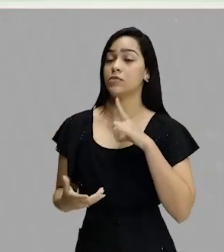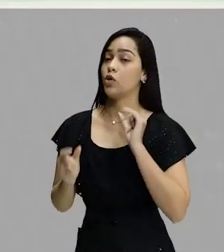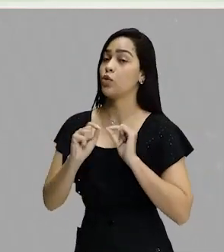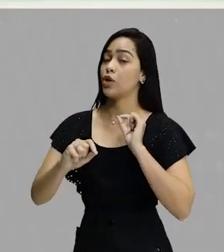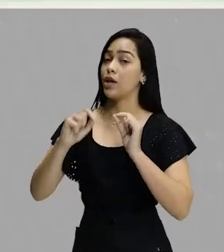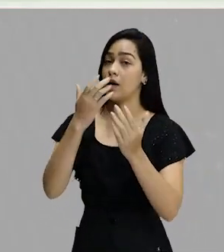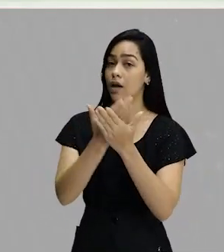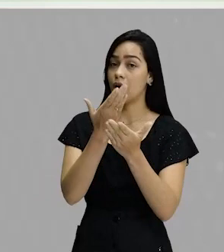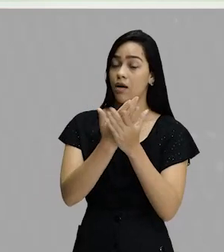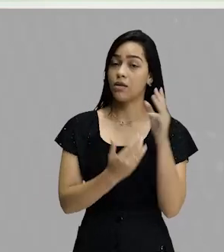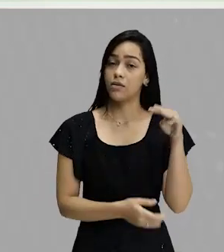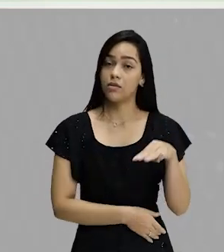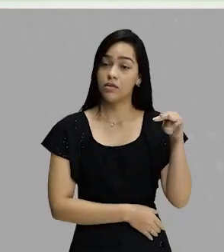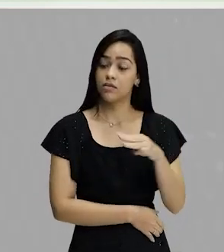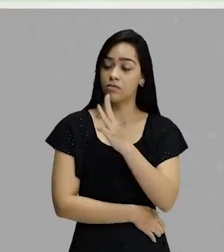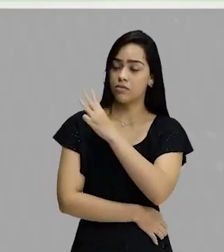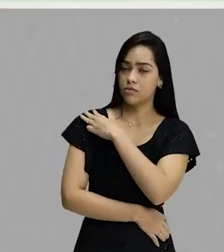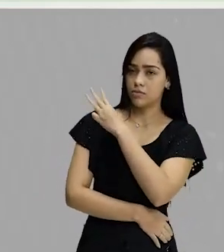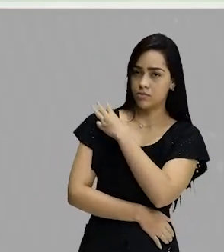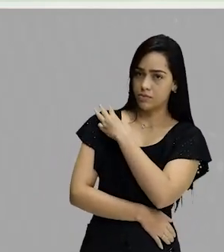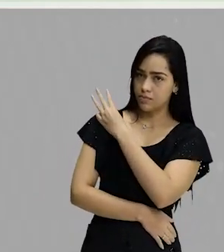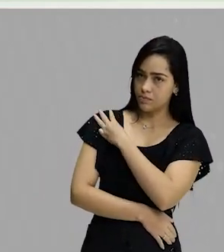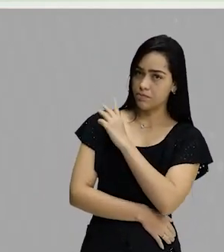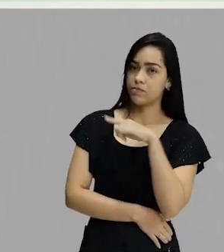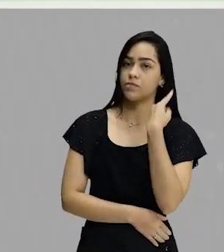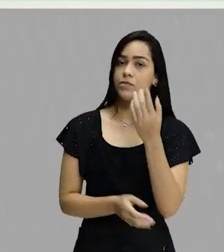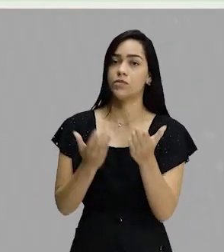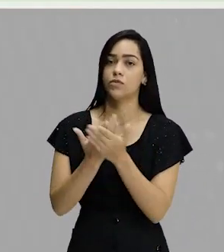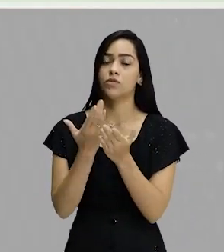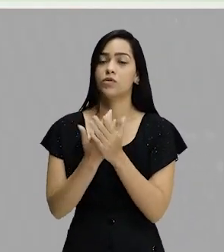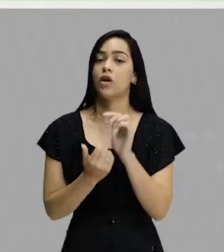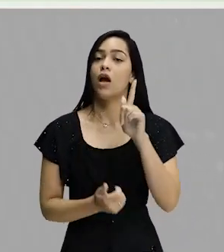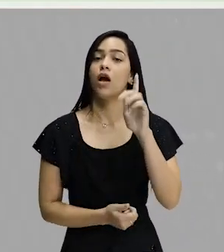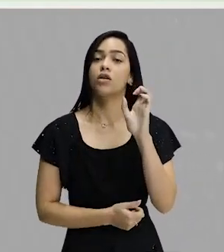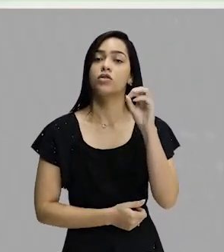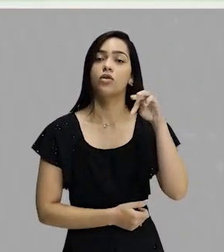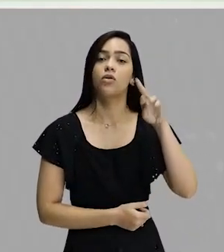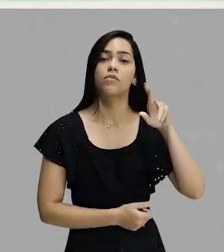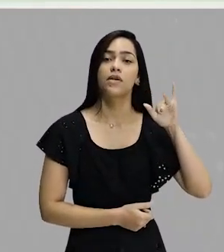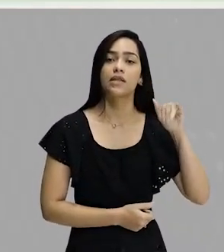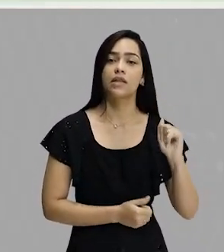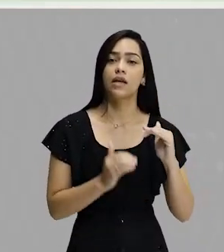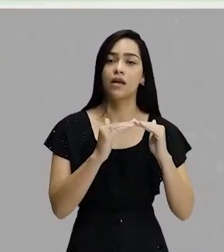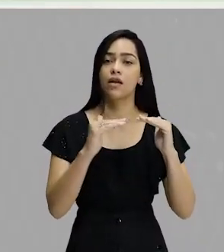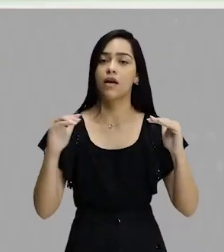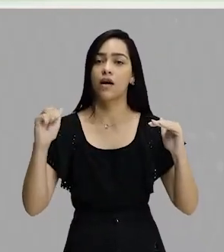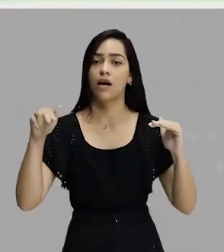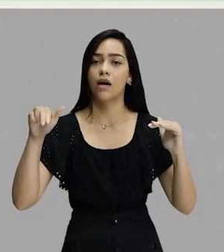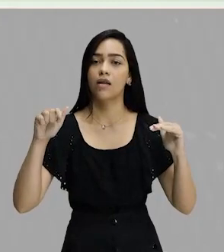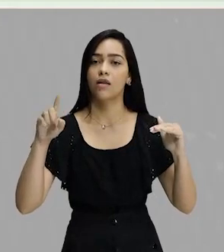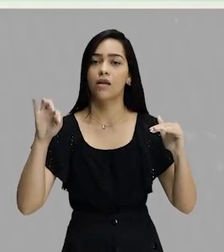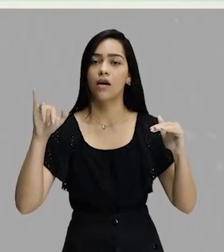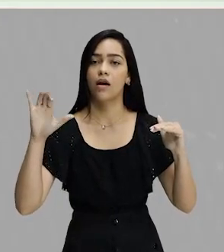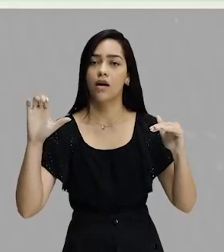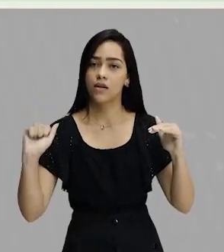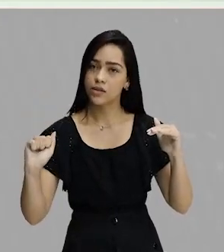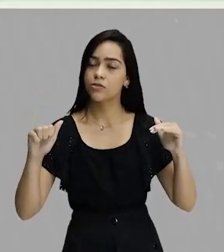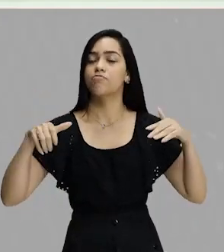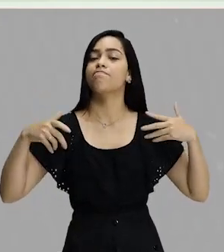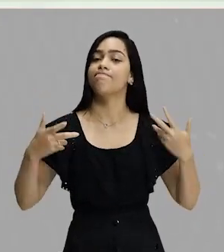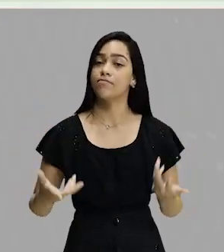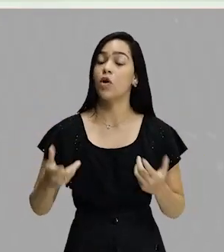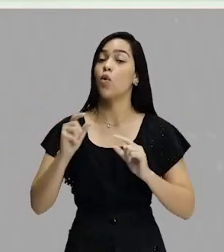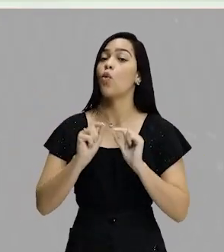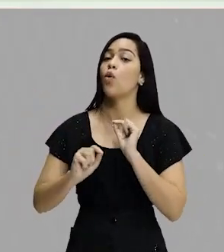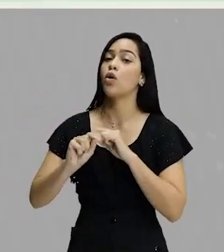uma aula de matemática da terceira série, né? Nós estamos estudando geometria analítica, né pessoal? Capítulo referente à geometria analítica.